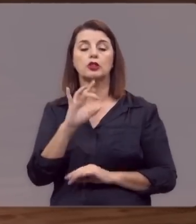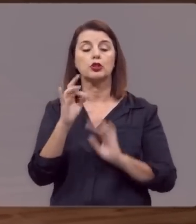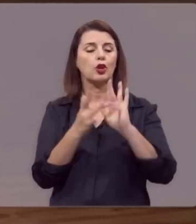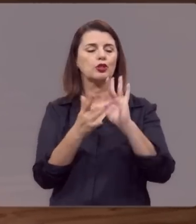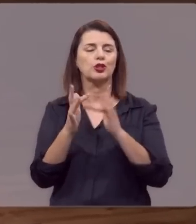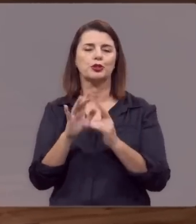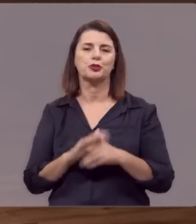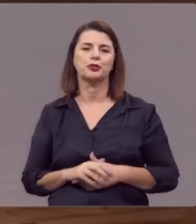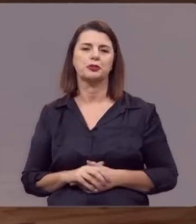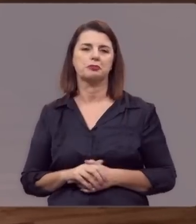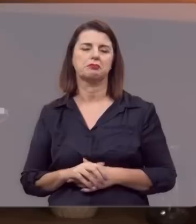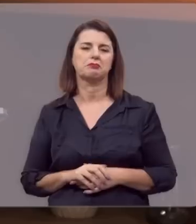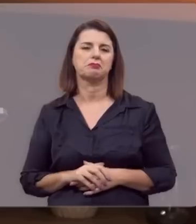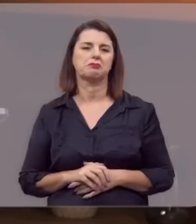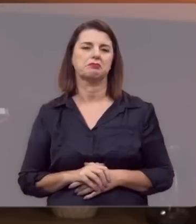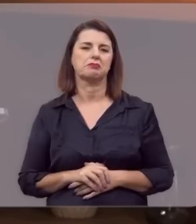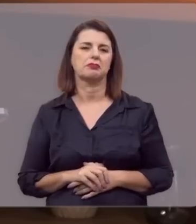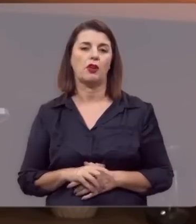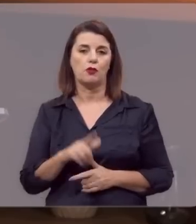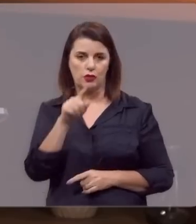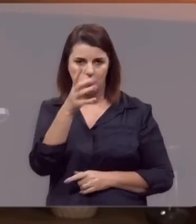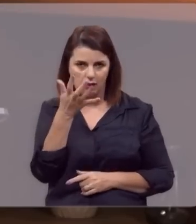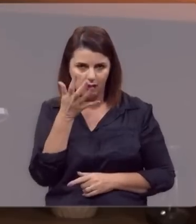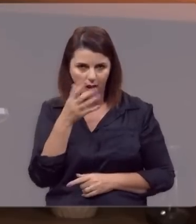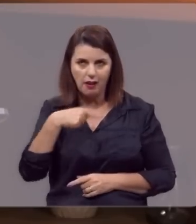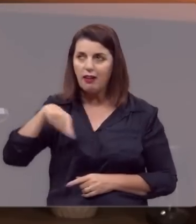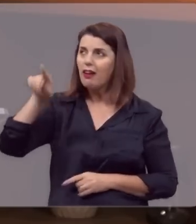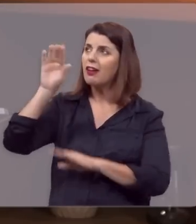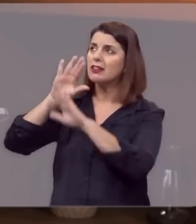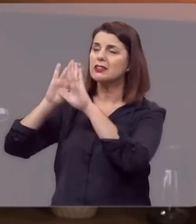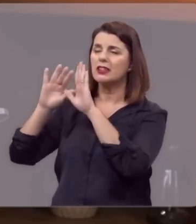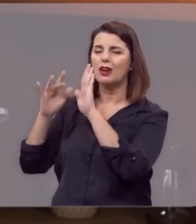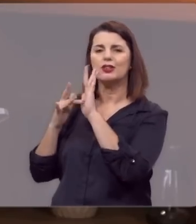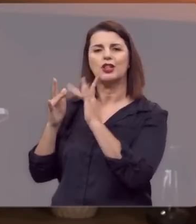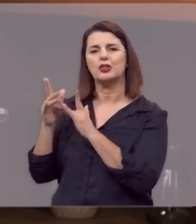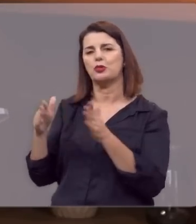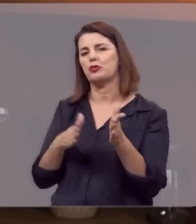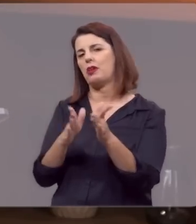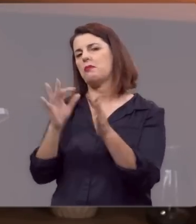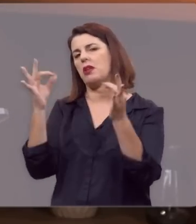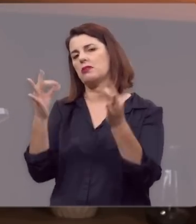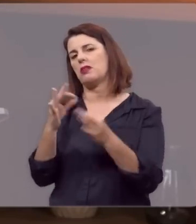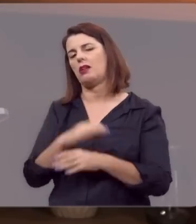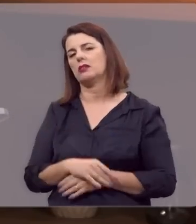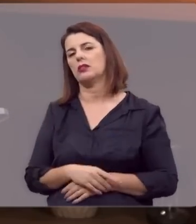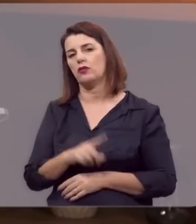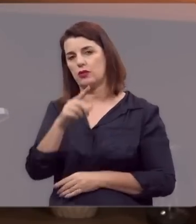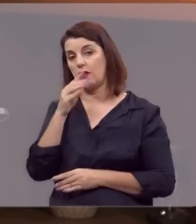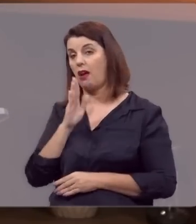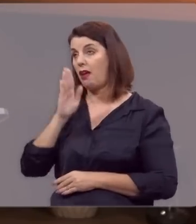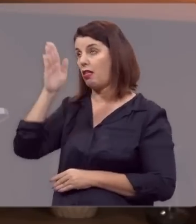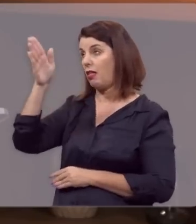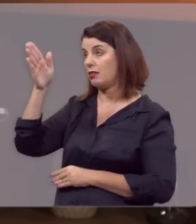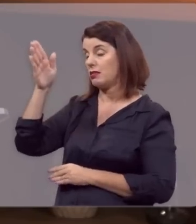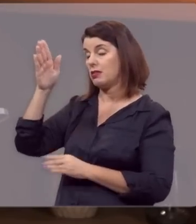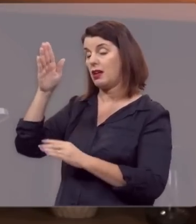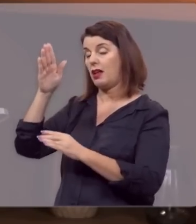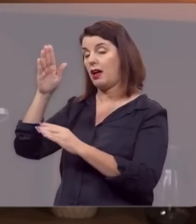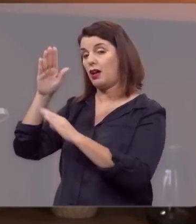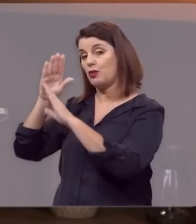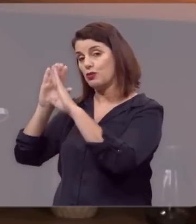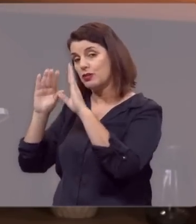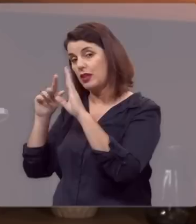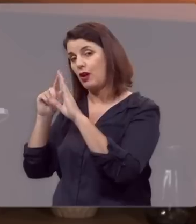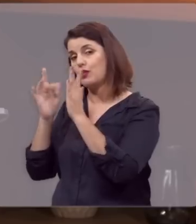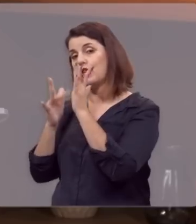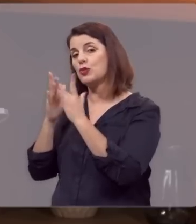este Jesus. Se você quer ir para o céu, Jesus é o caminho para Deus. Se você quer entrar no céu, Jesus é a porta do